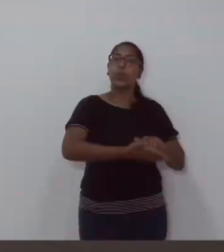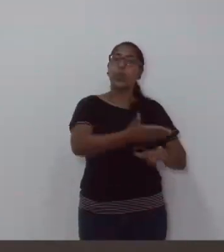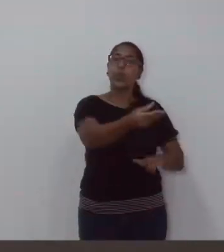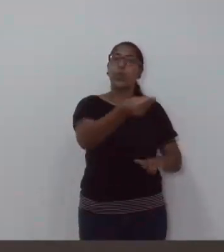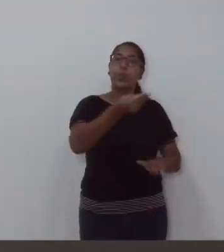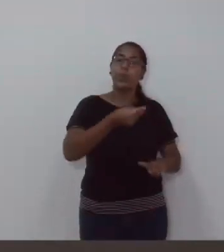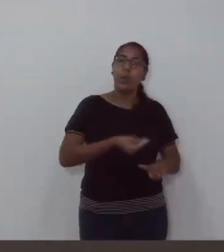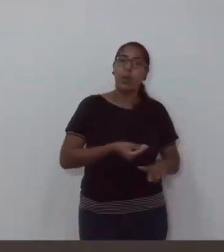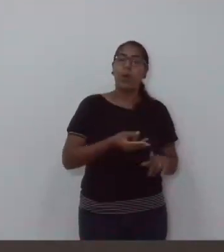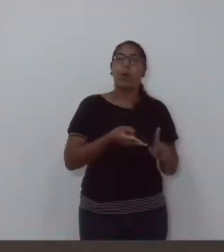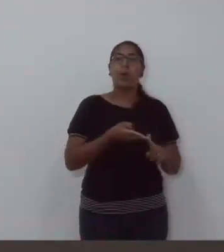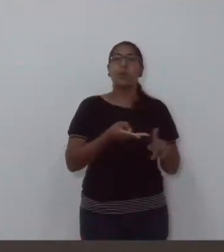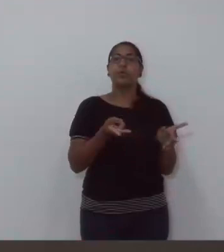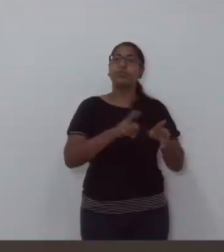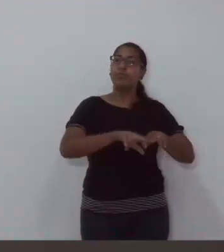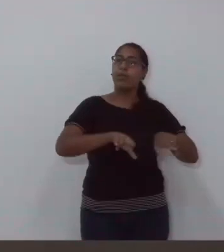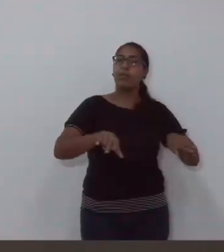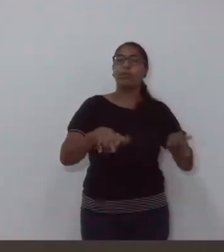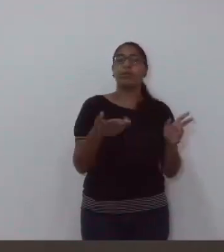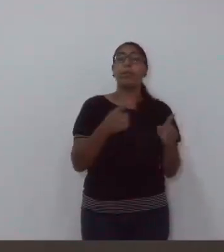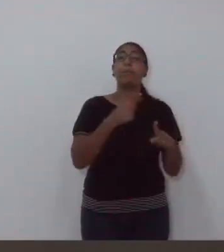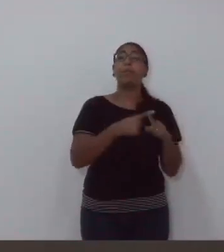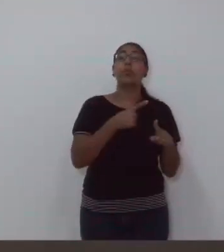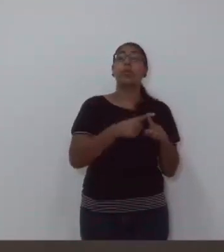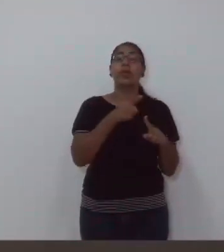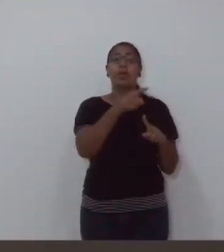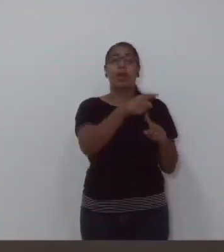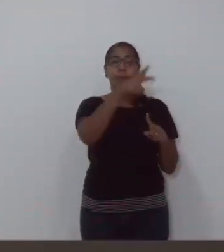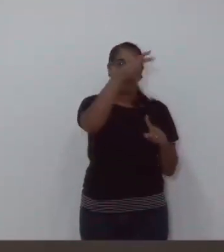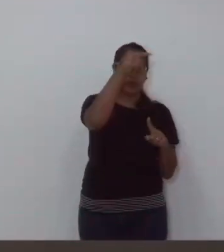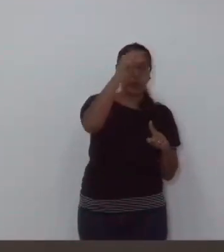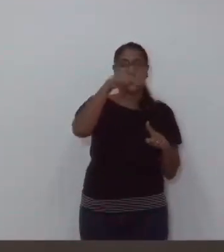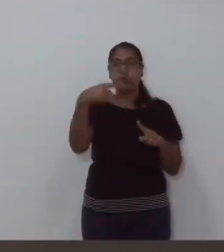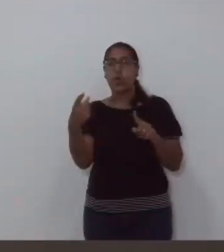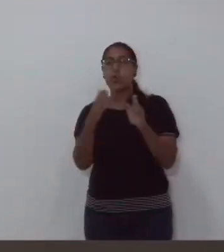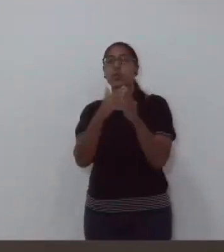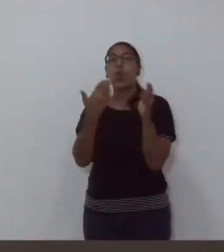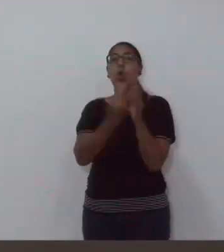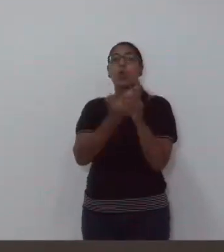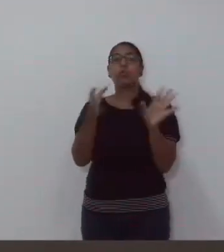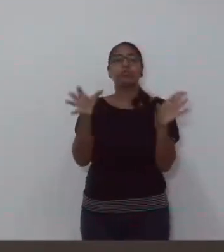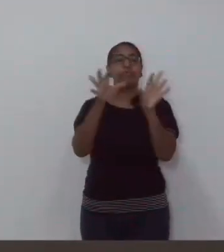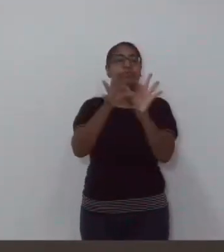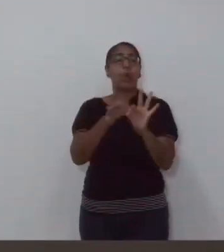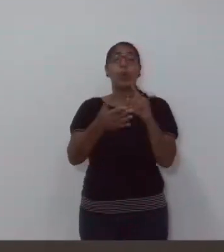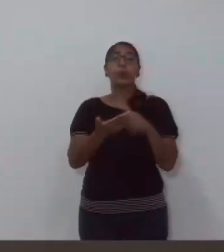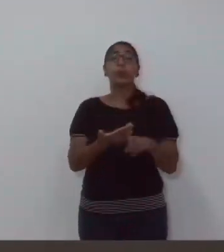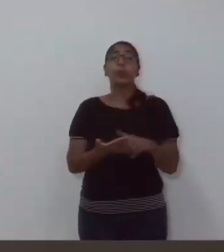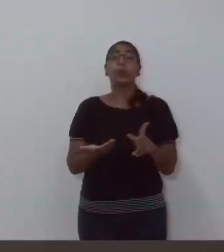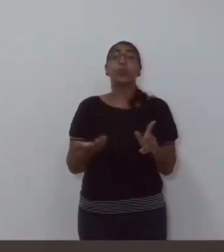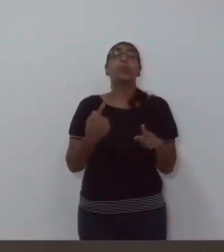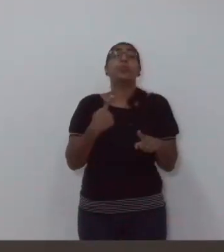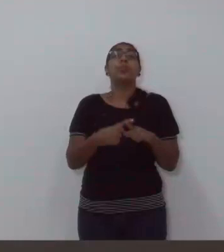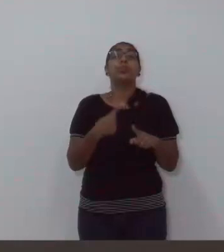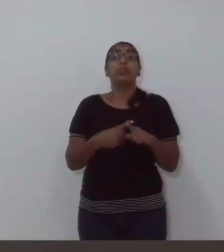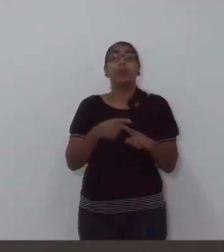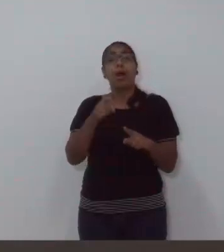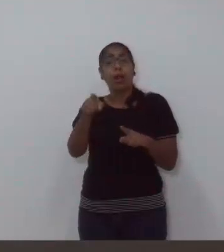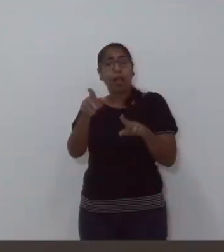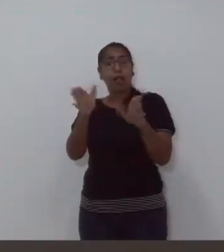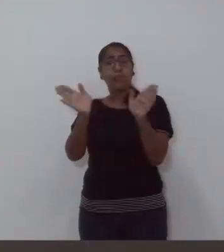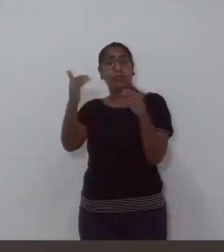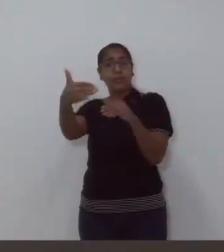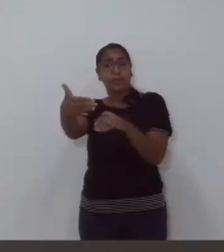ver qual o motivo que fechou convênio, sendo que a planta diz que a metragem de salas é